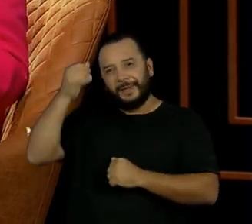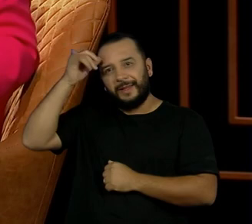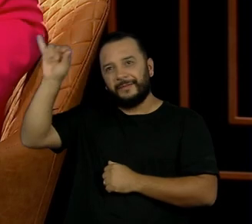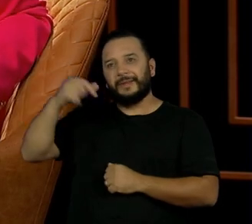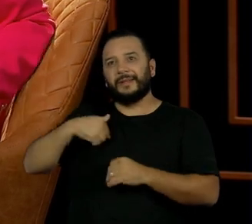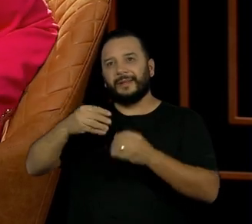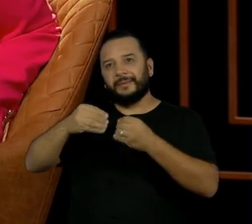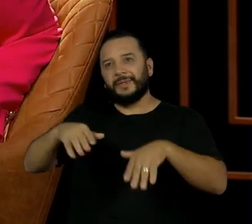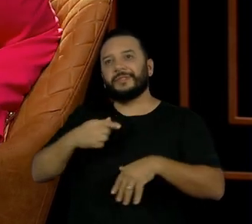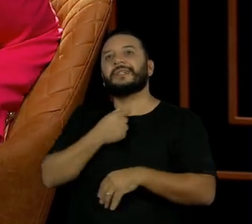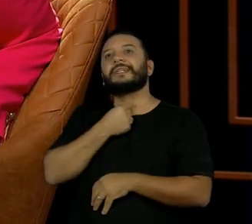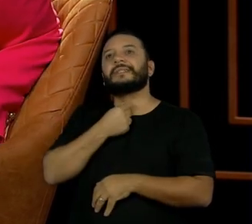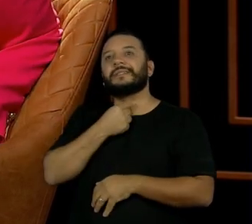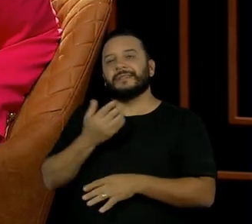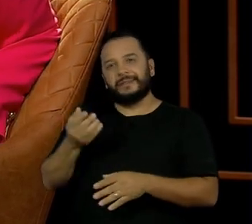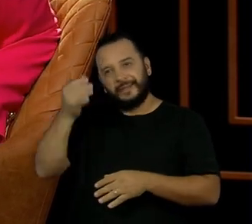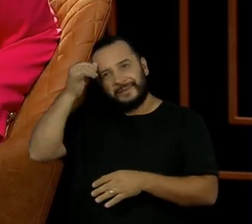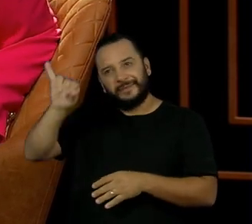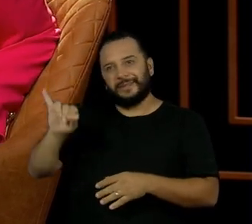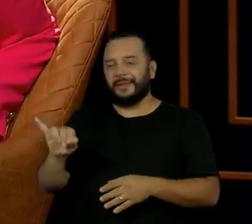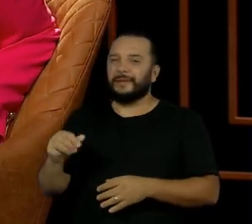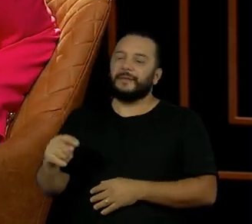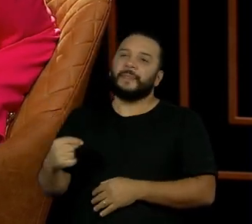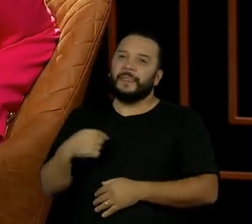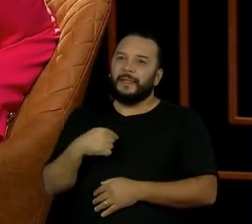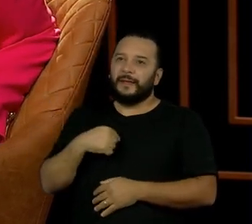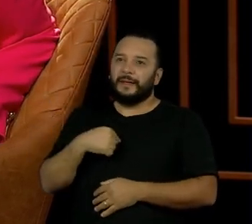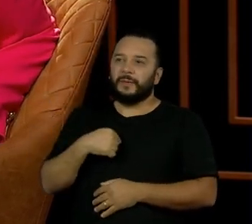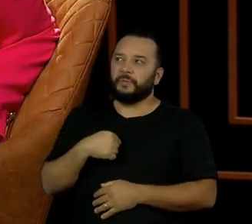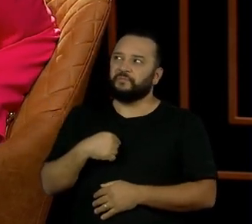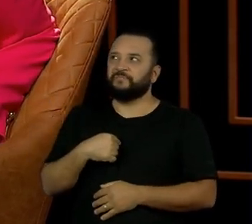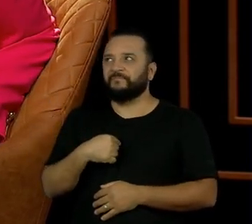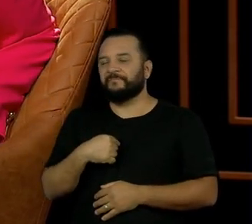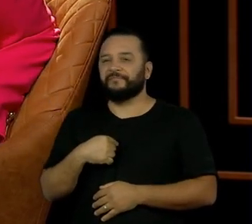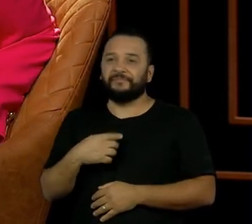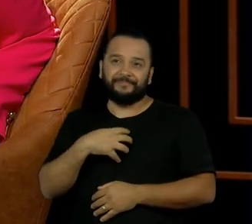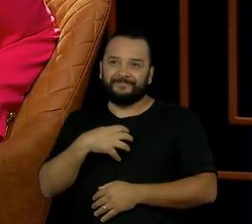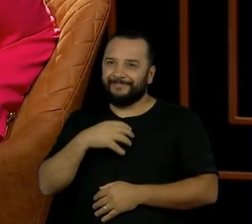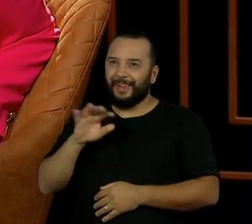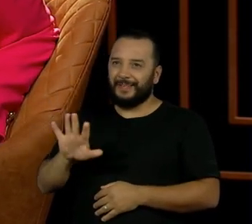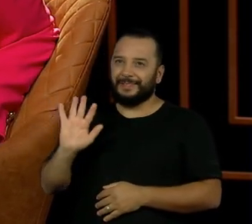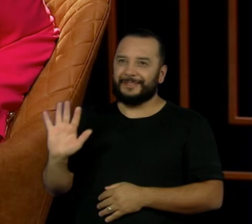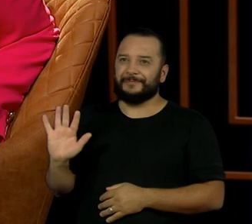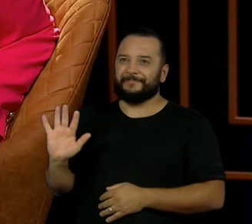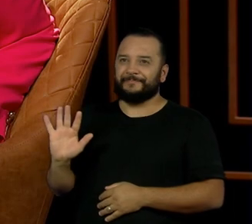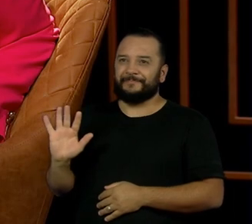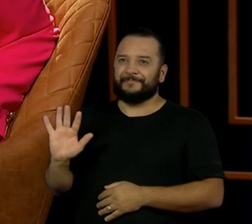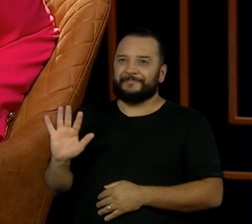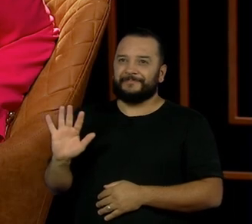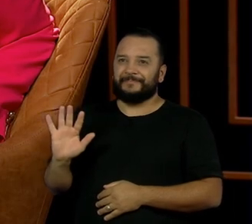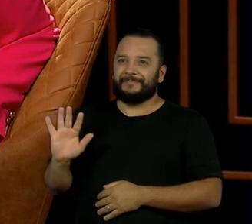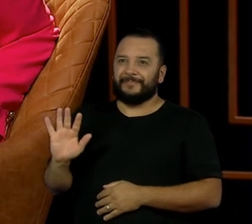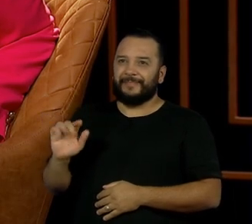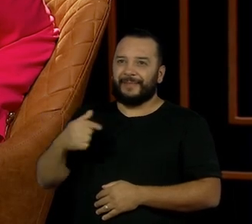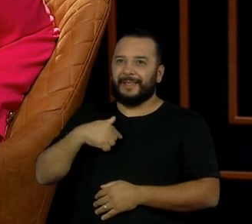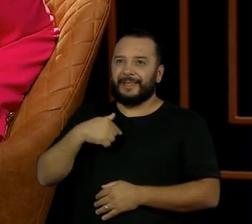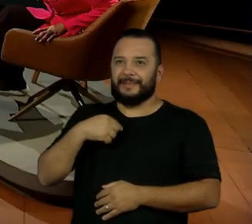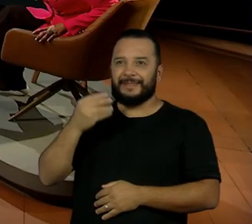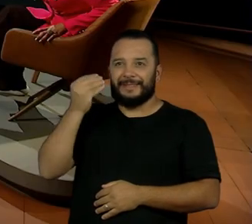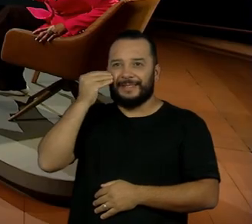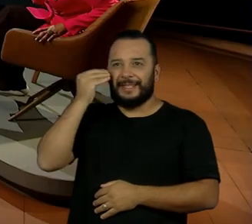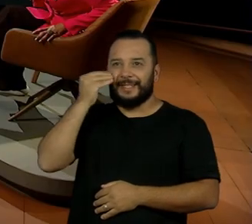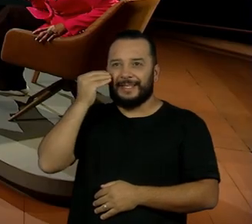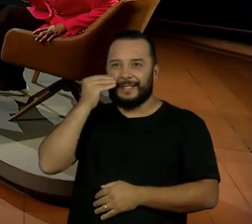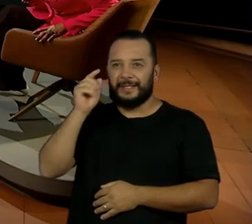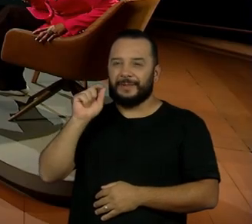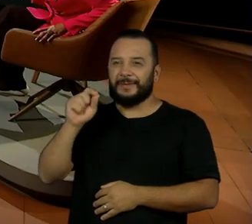se agredir Então eu tenho muito mais esses movimentos e eu tento ficar com aquele